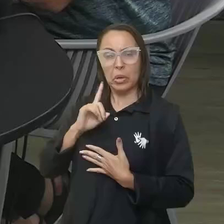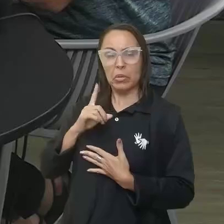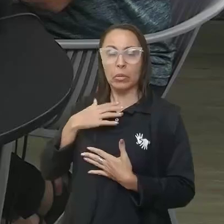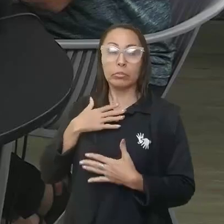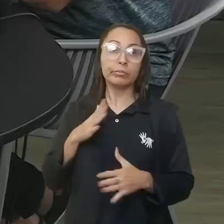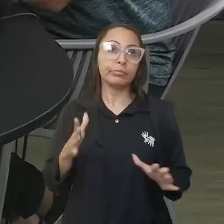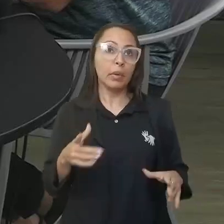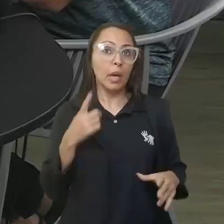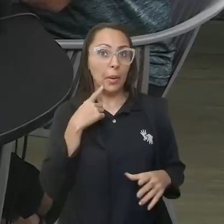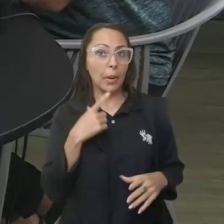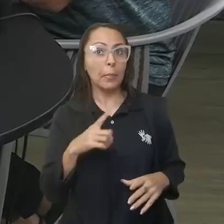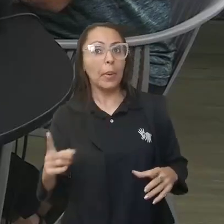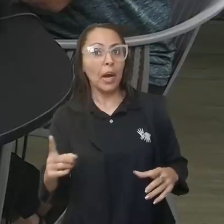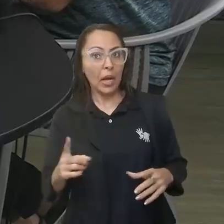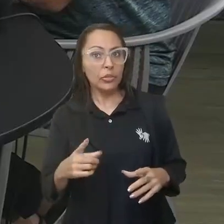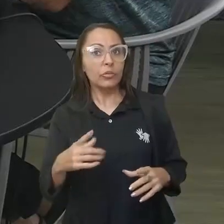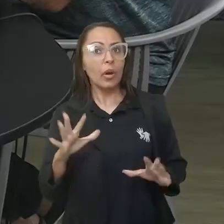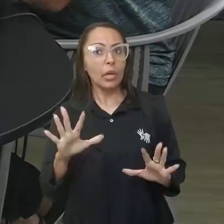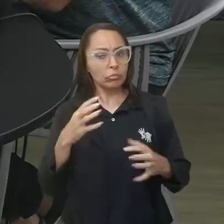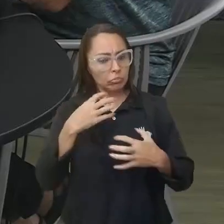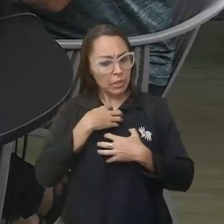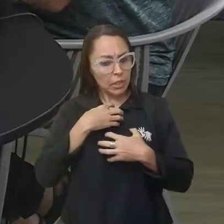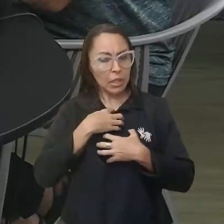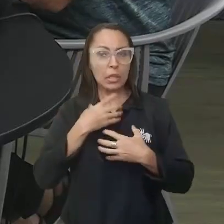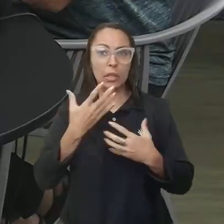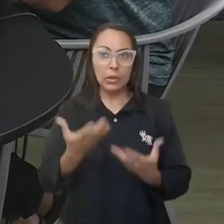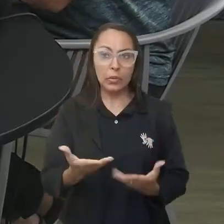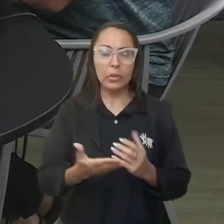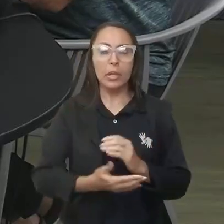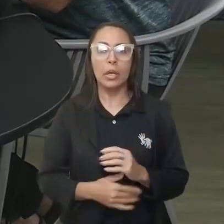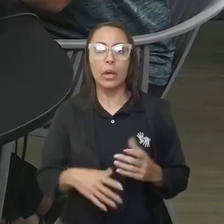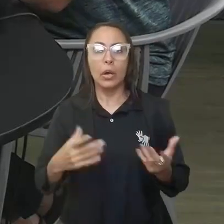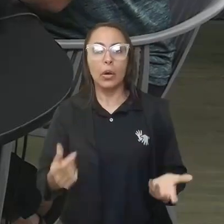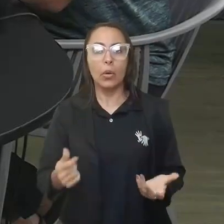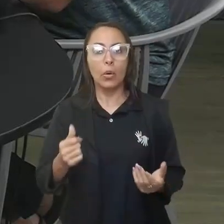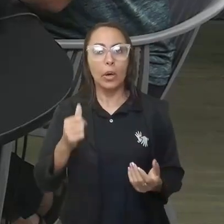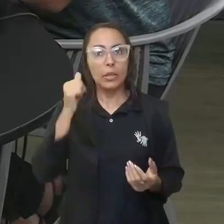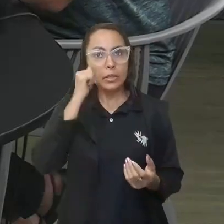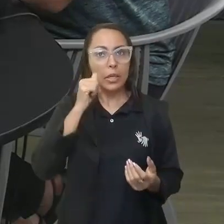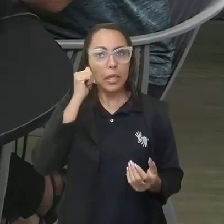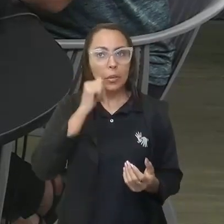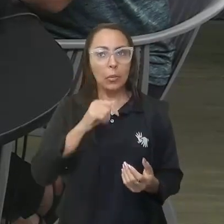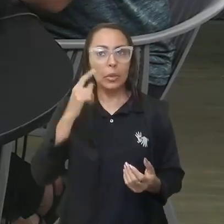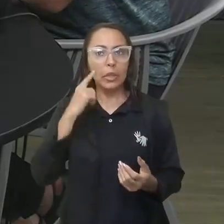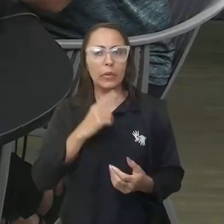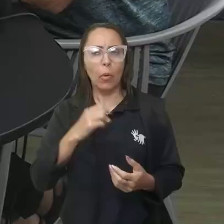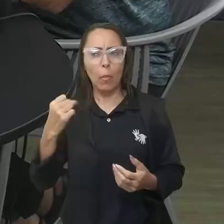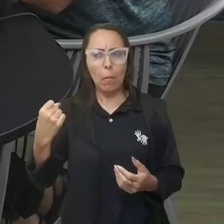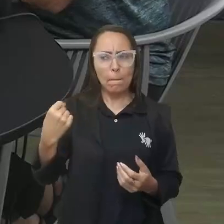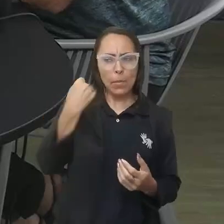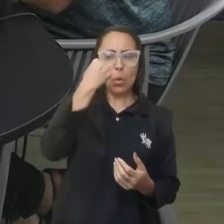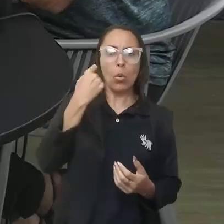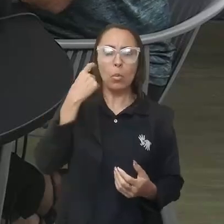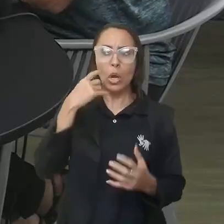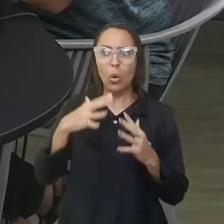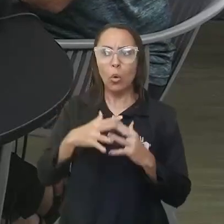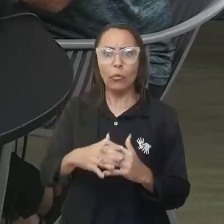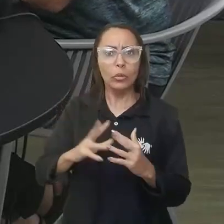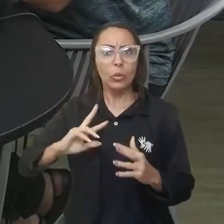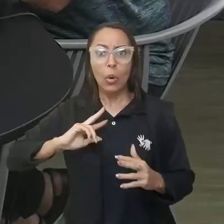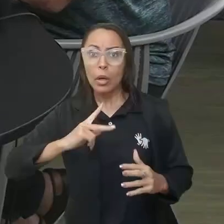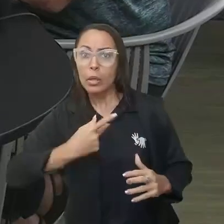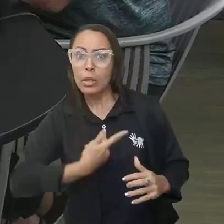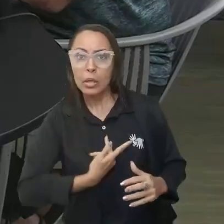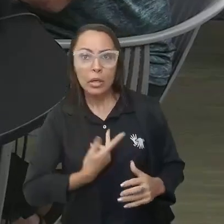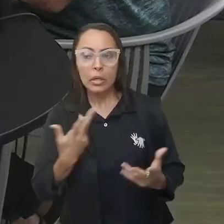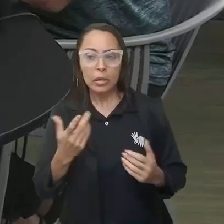vai chegar em você, né? A gente teve o exemplo da menina que é cis e que levou um murro porque foi confundida com a trans